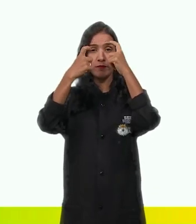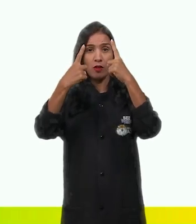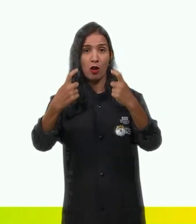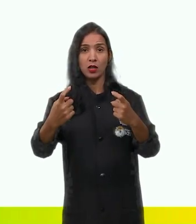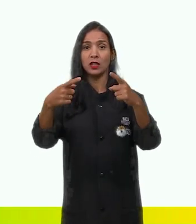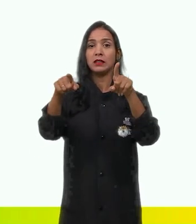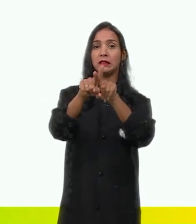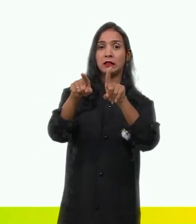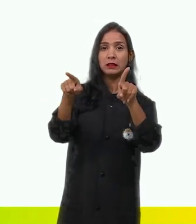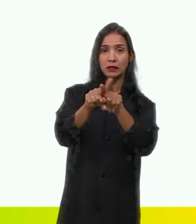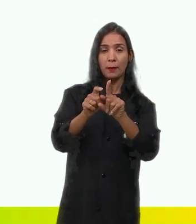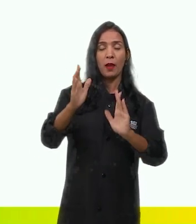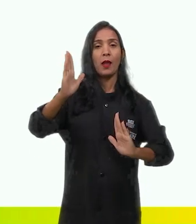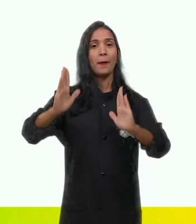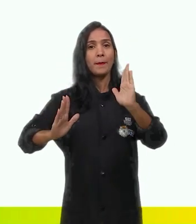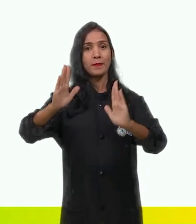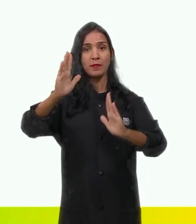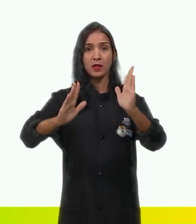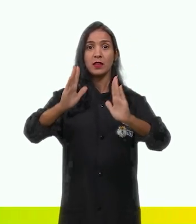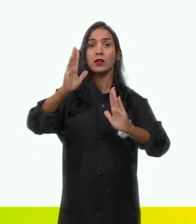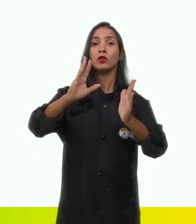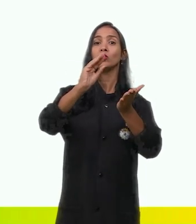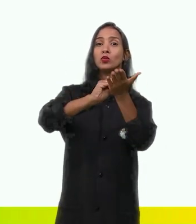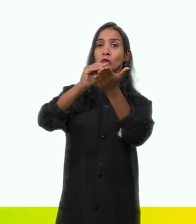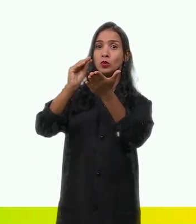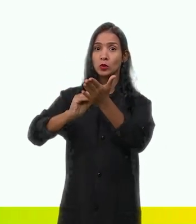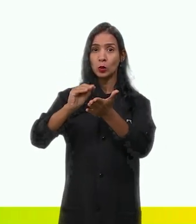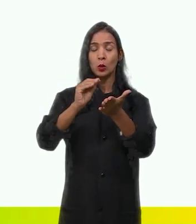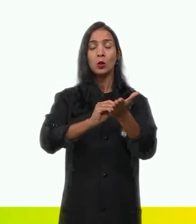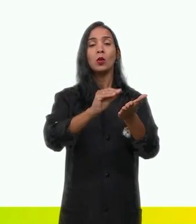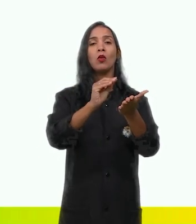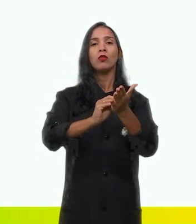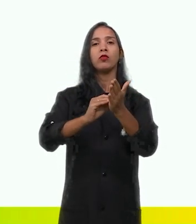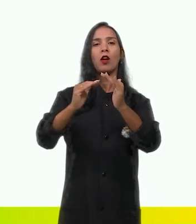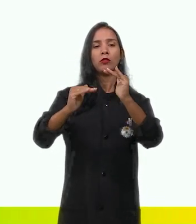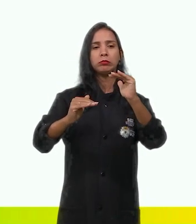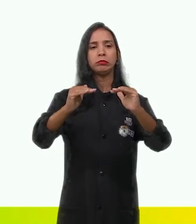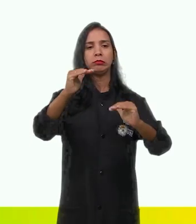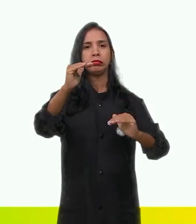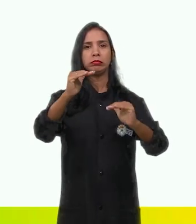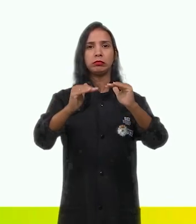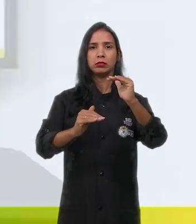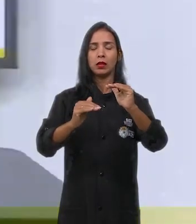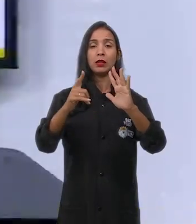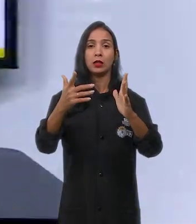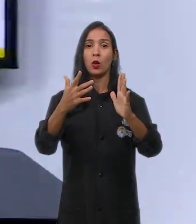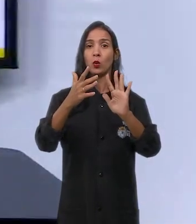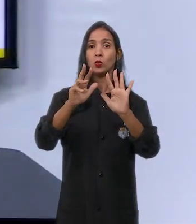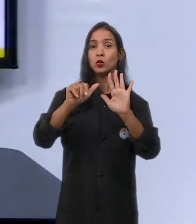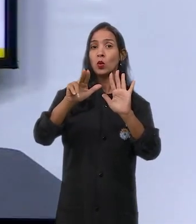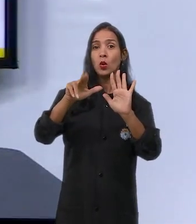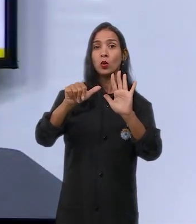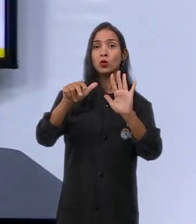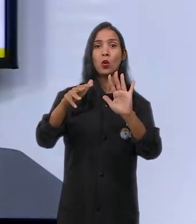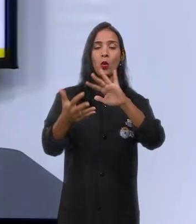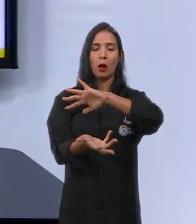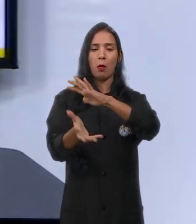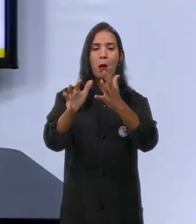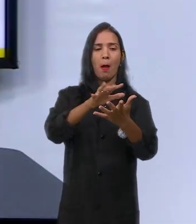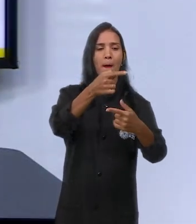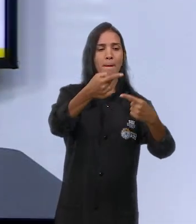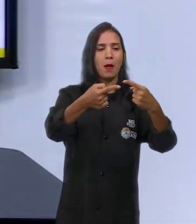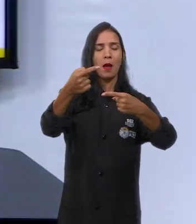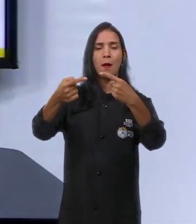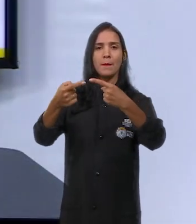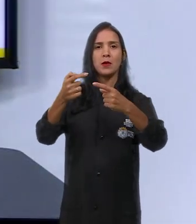e períodos de instabilidade consigo, tá? Nenhuma revolução política ela é tão rápida, nenhuma